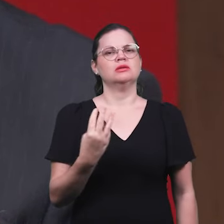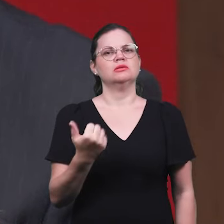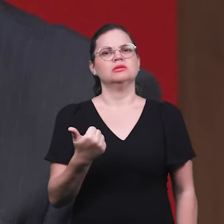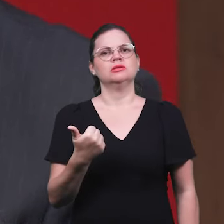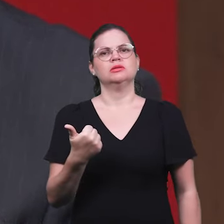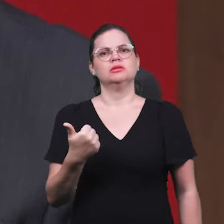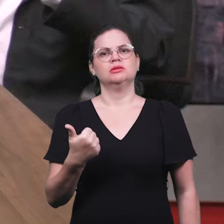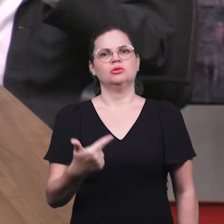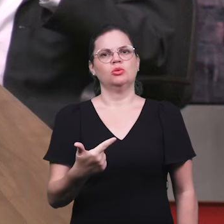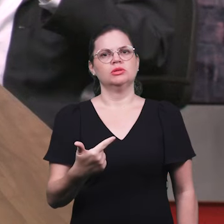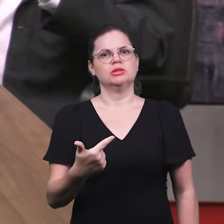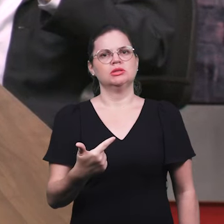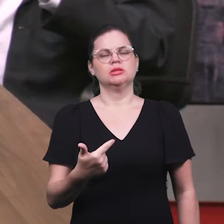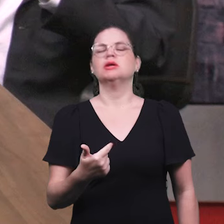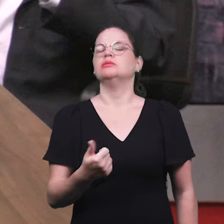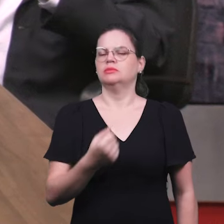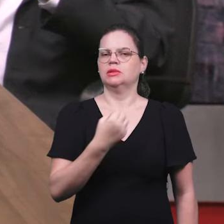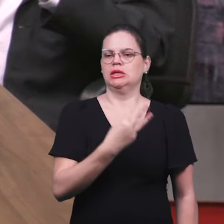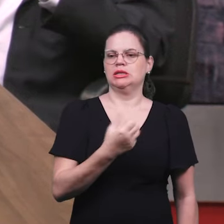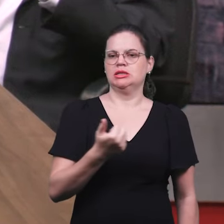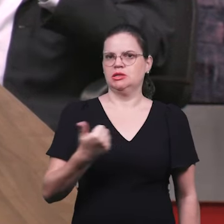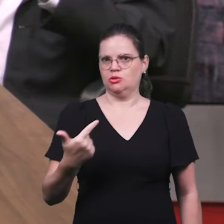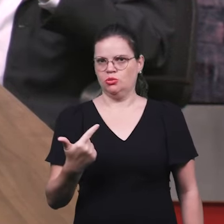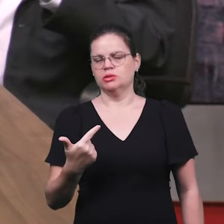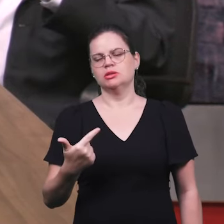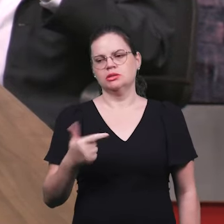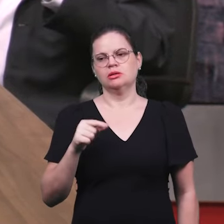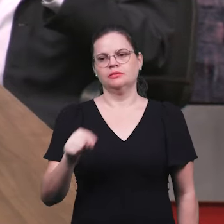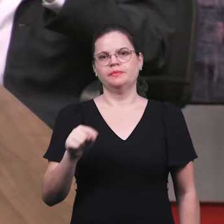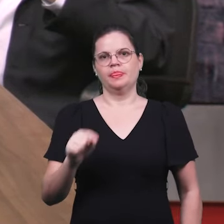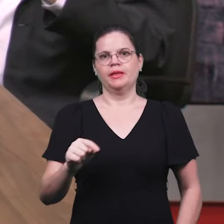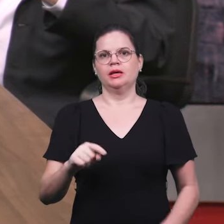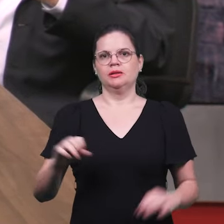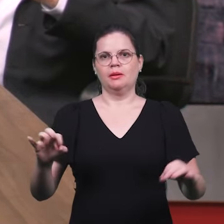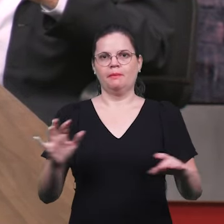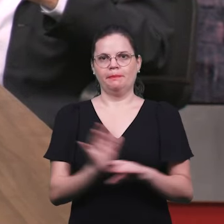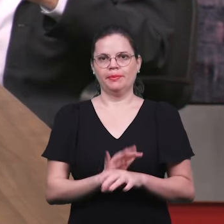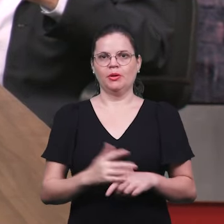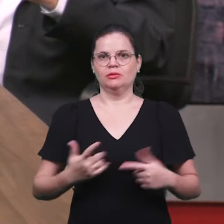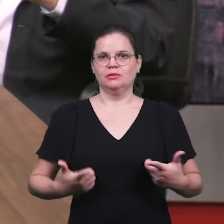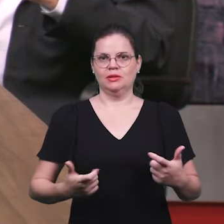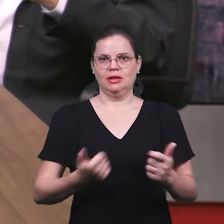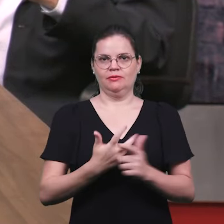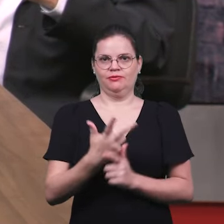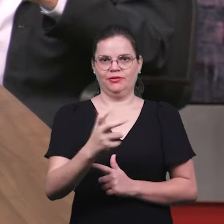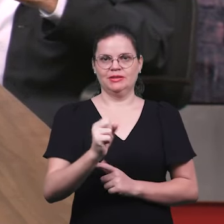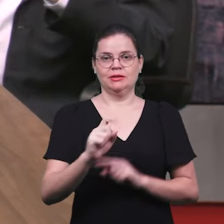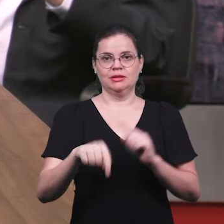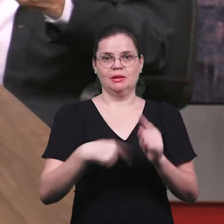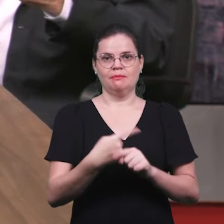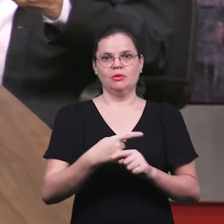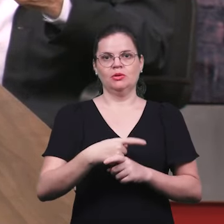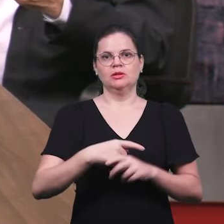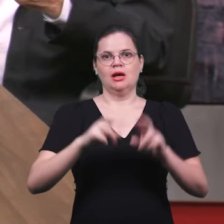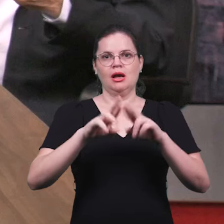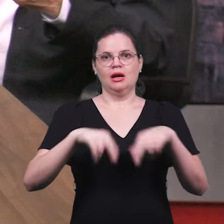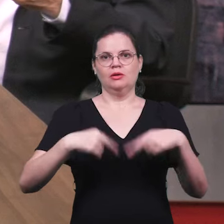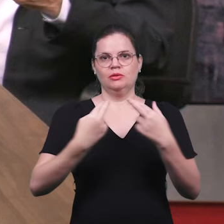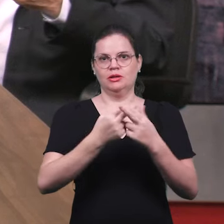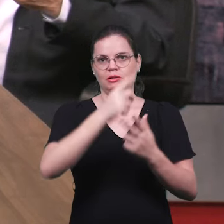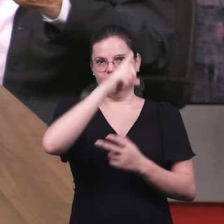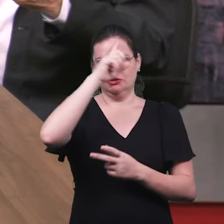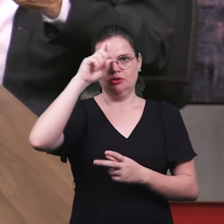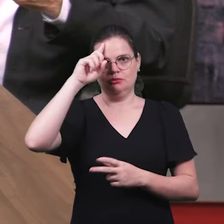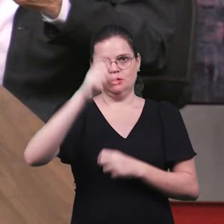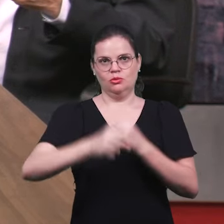poder 312, né? A 312. Consolidação dele, a vitória dele na guerra. E o Edito de Milão, no ano seguinte. no ano seguinte. Não é Tem que lembrar